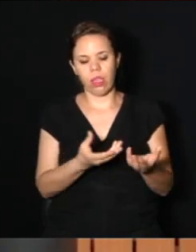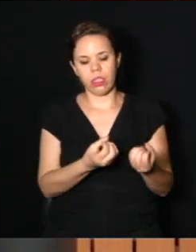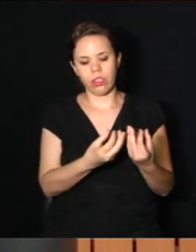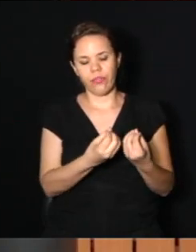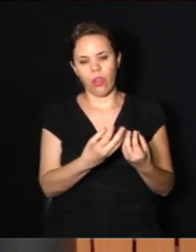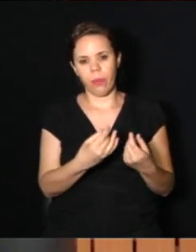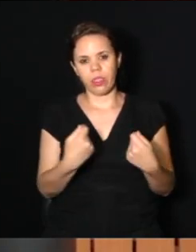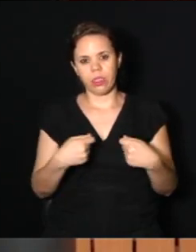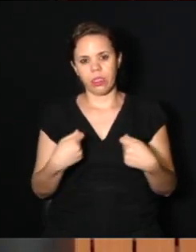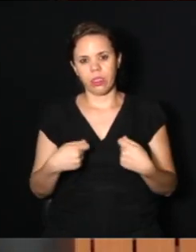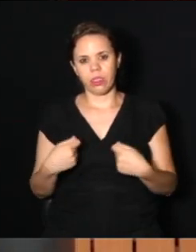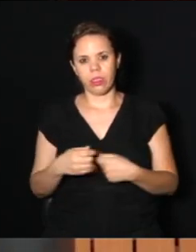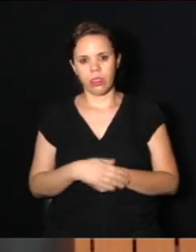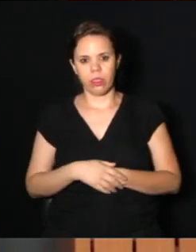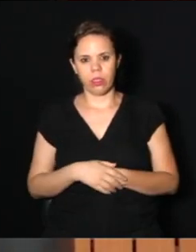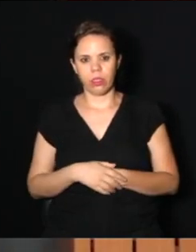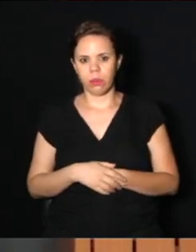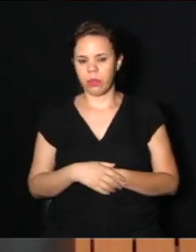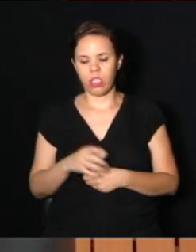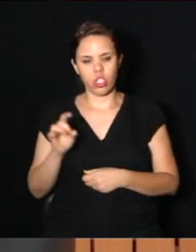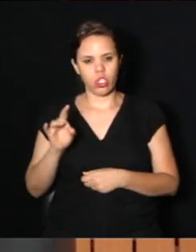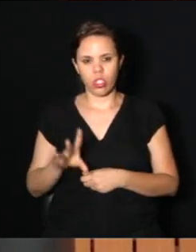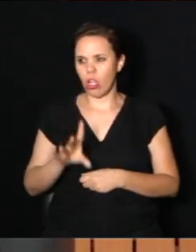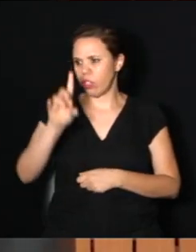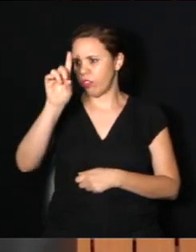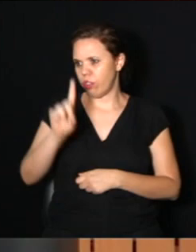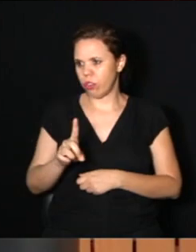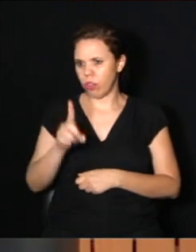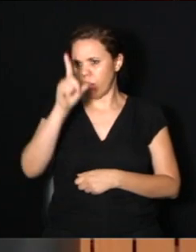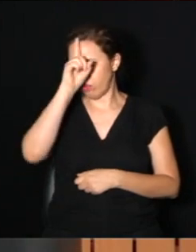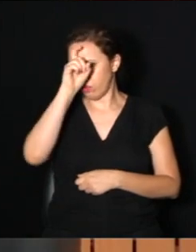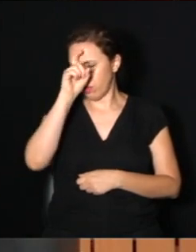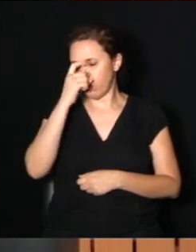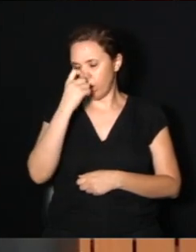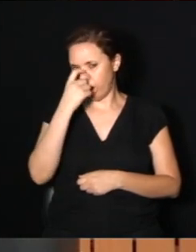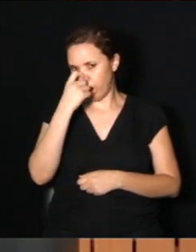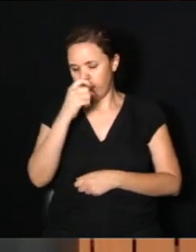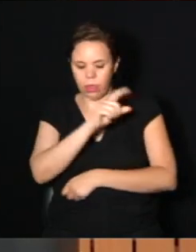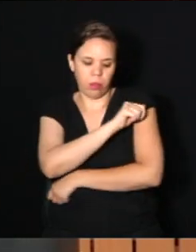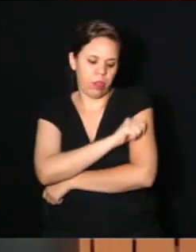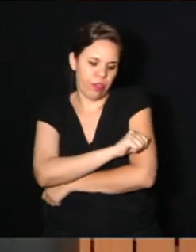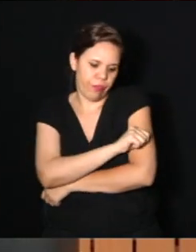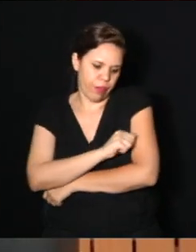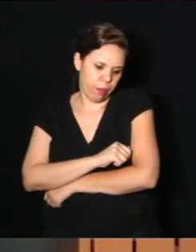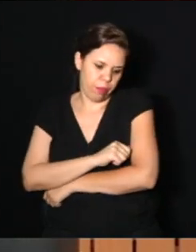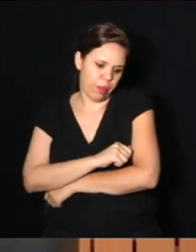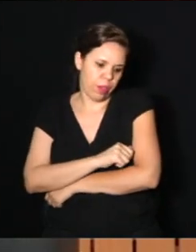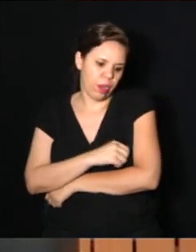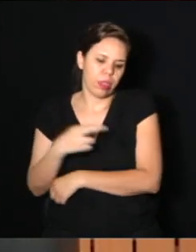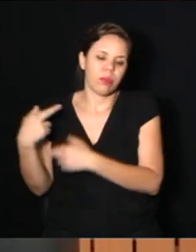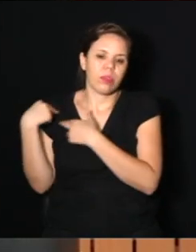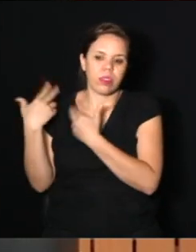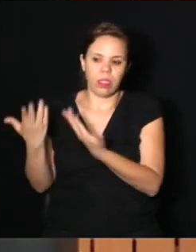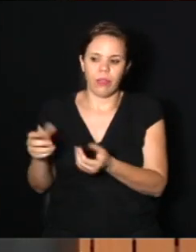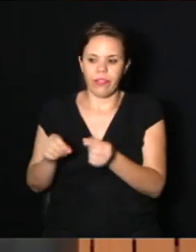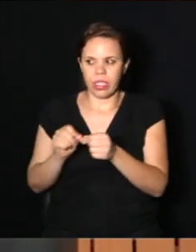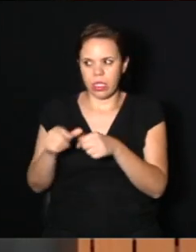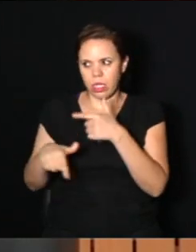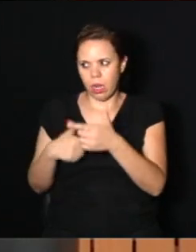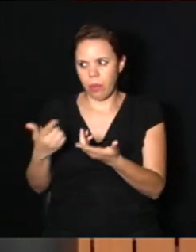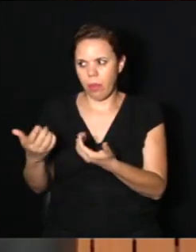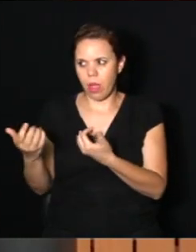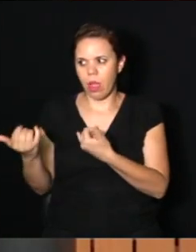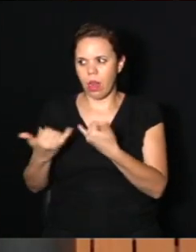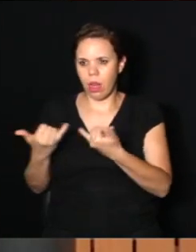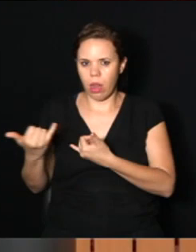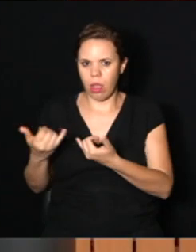devidas. Necessariamente não precisa ser a diretora do hospital, poderia ser a enfermeira indicada para fazer esse trabalho. Mas os